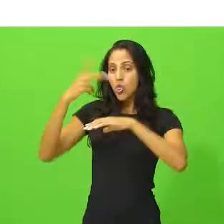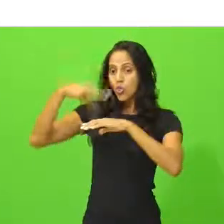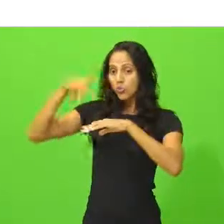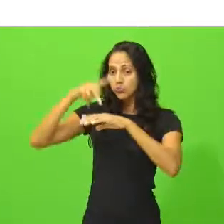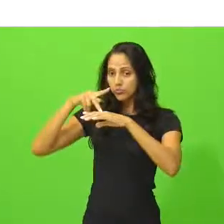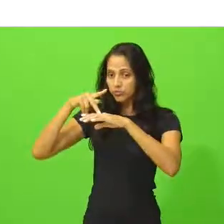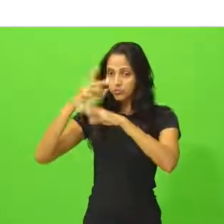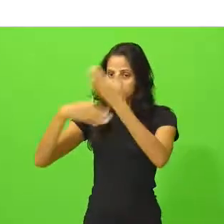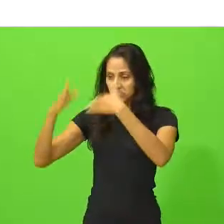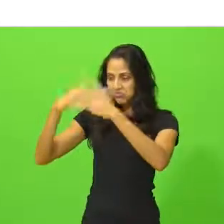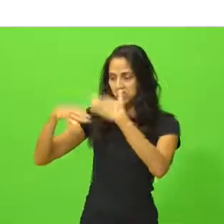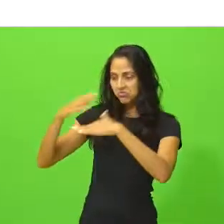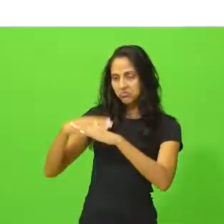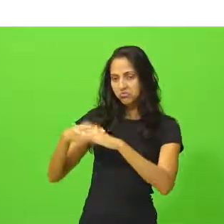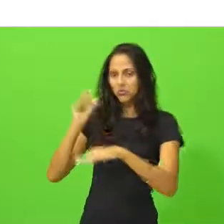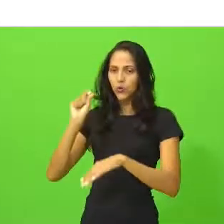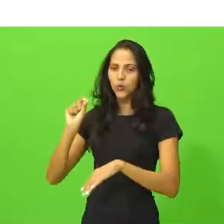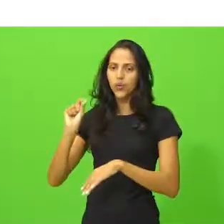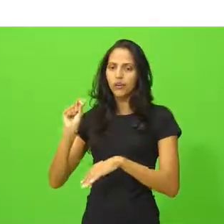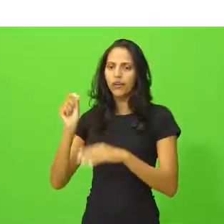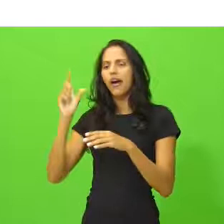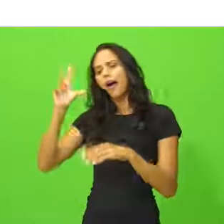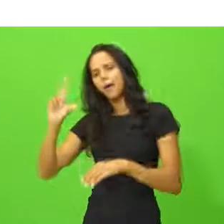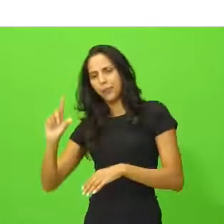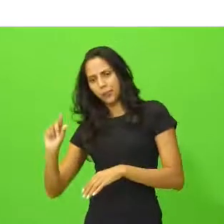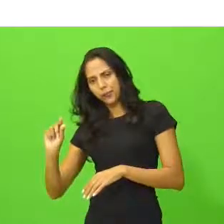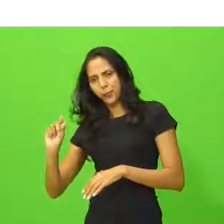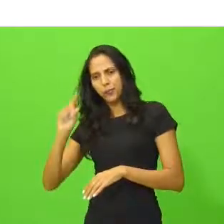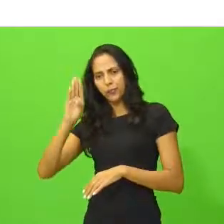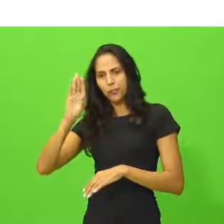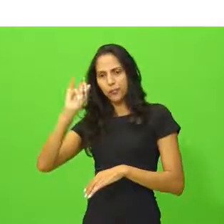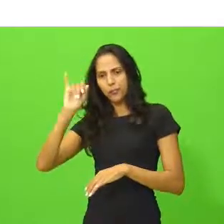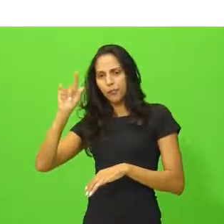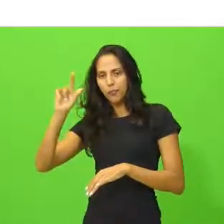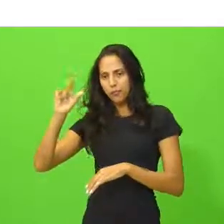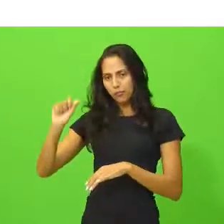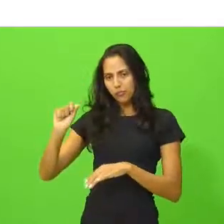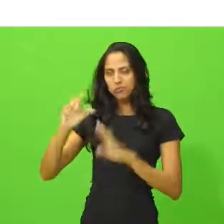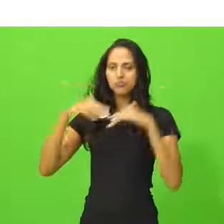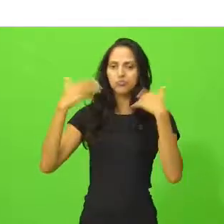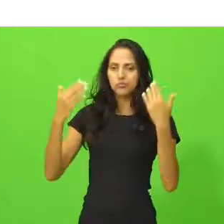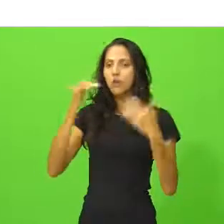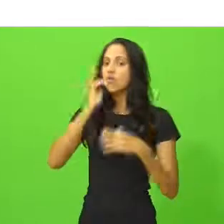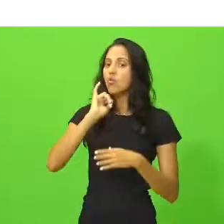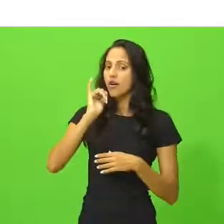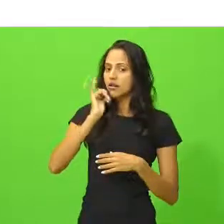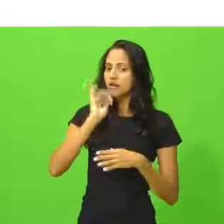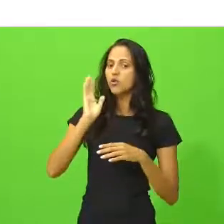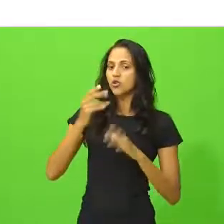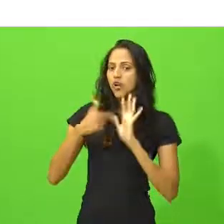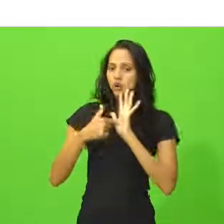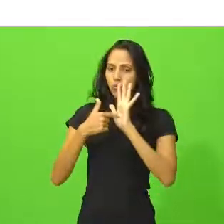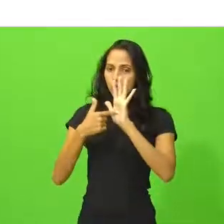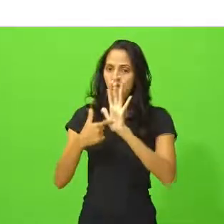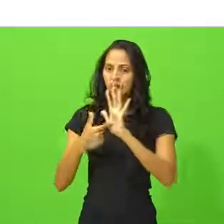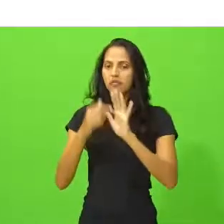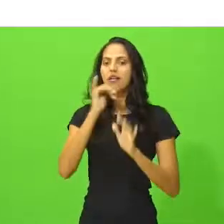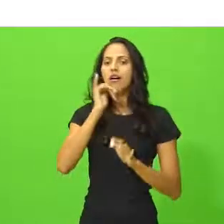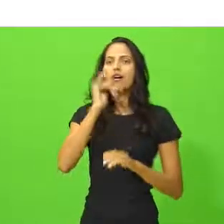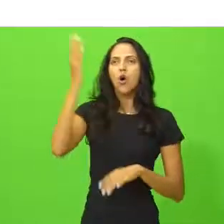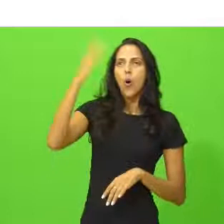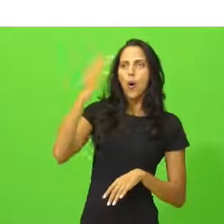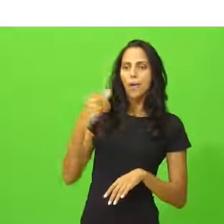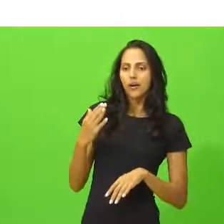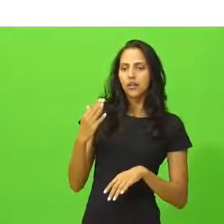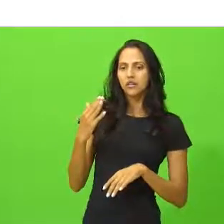países subdesenvolvidos é considerada baixa. Então, eu fiz até no caso um exemplo, o caso do Brasil, que